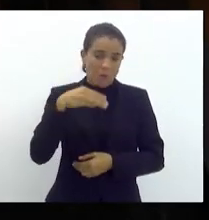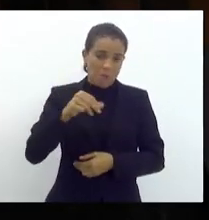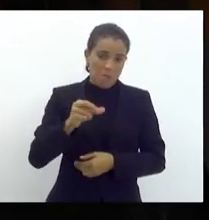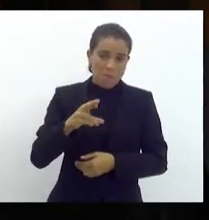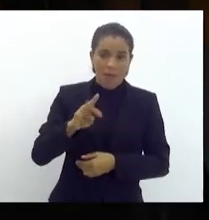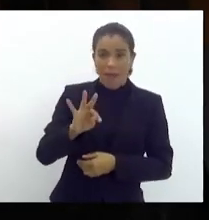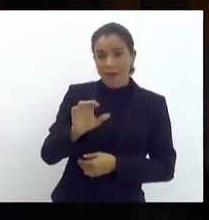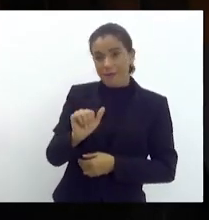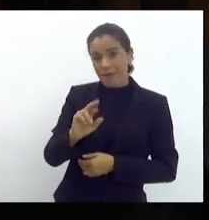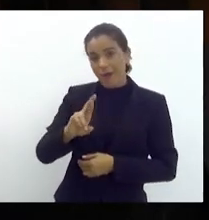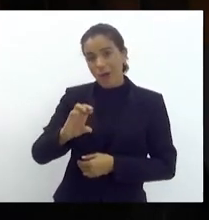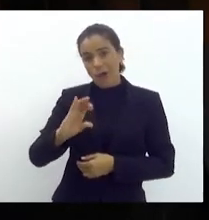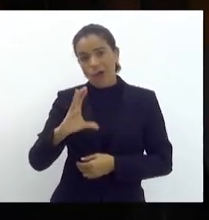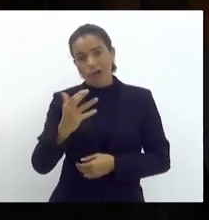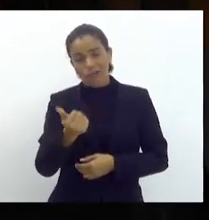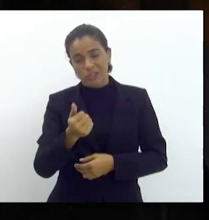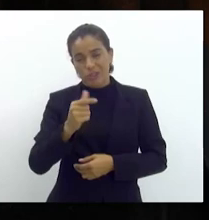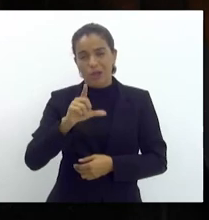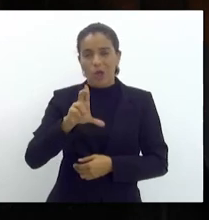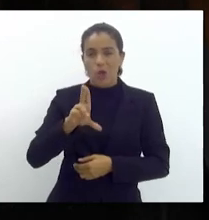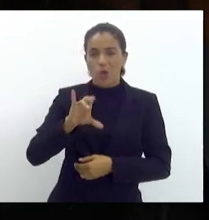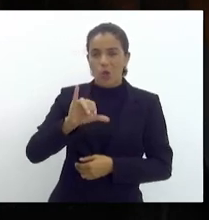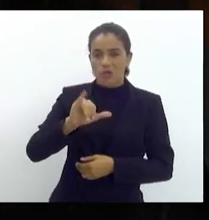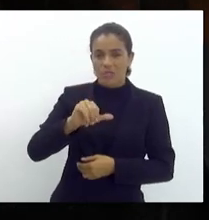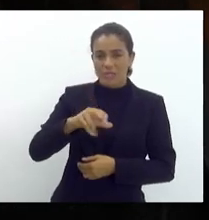Lucinha etc e